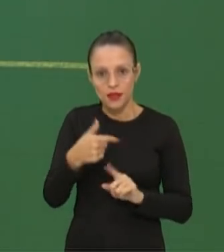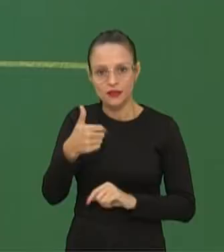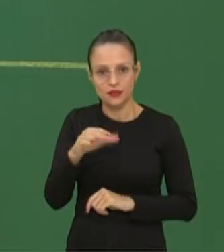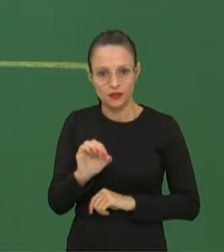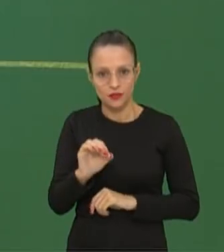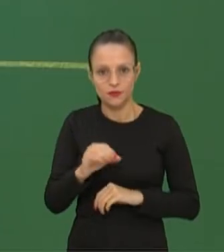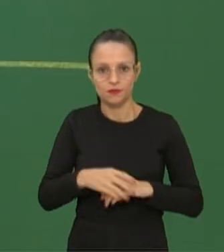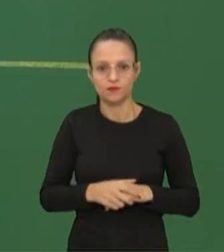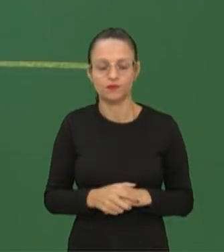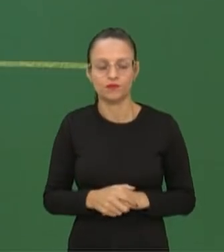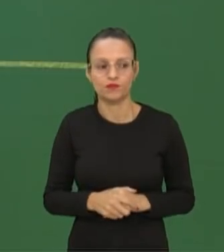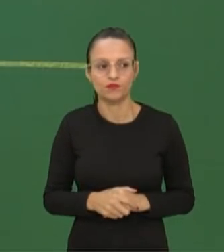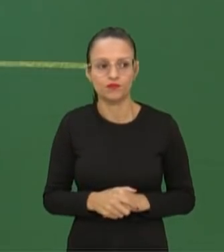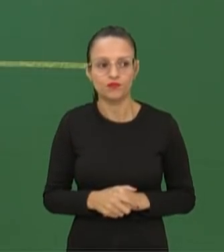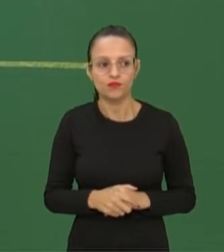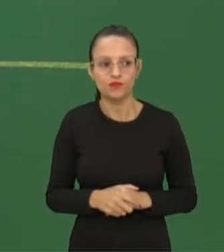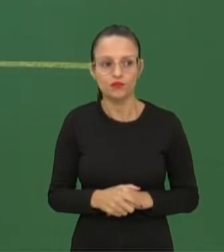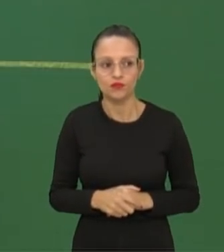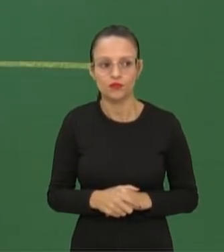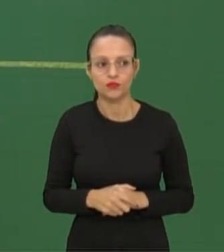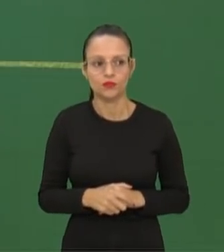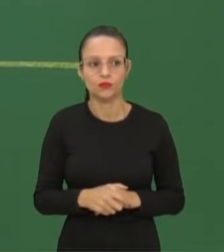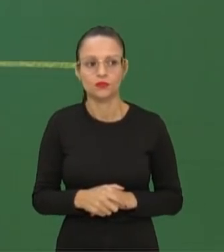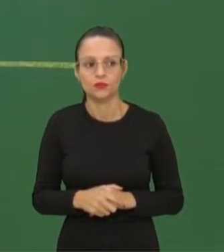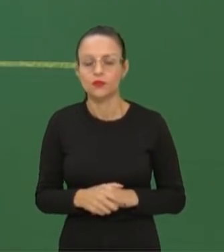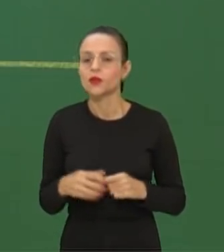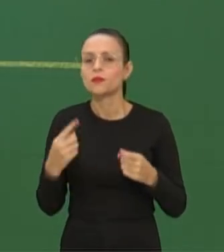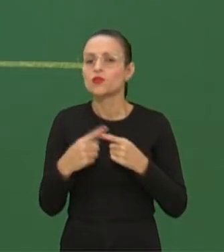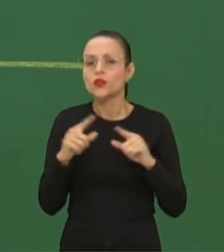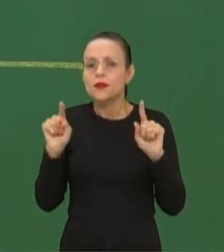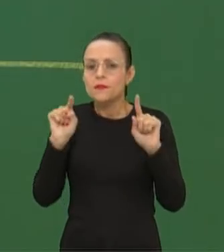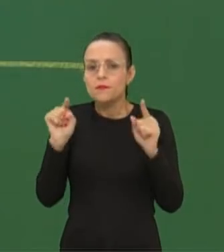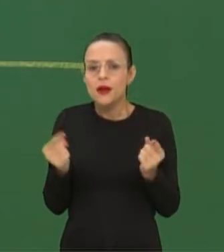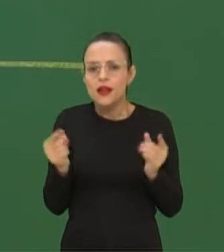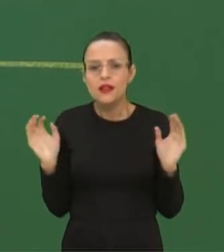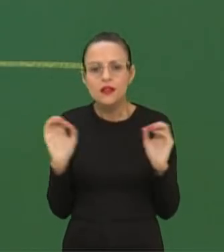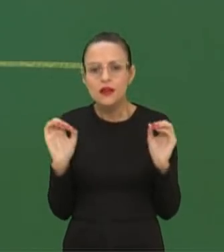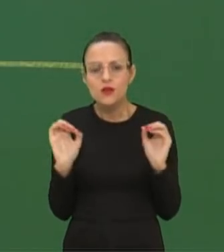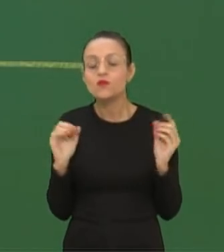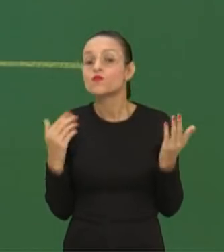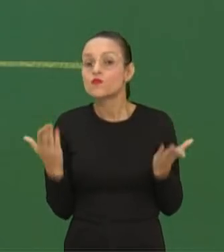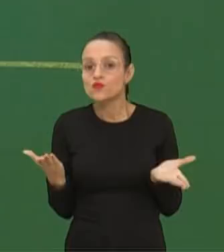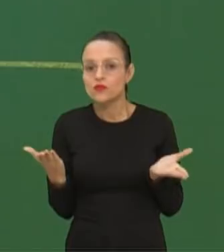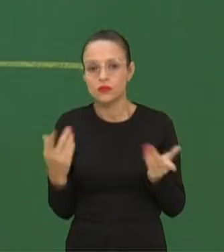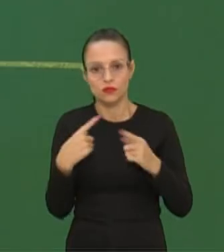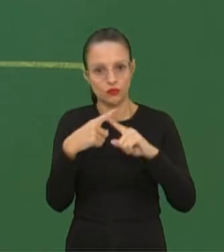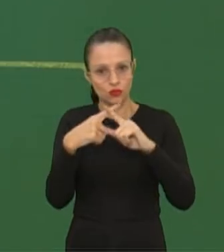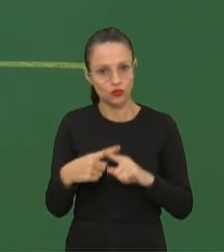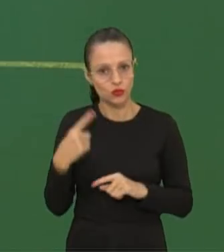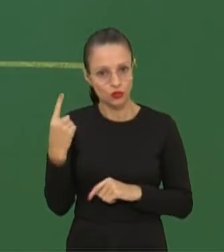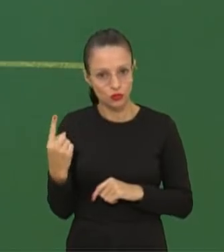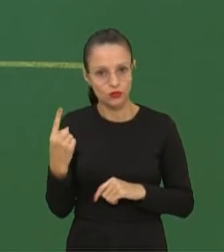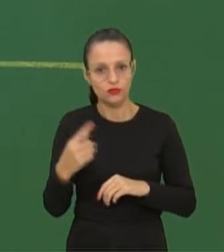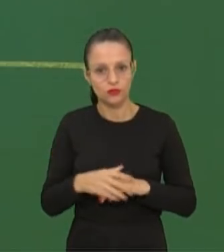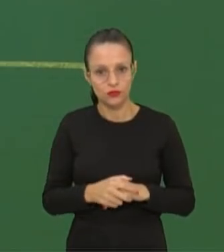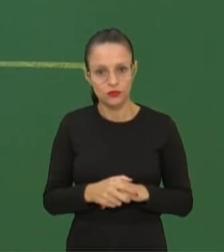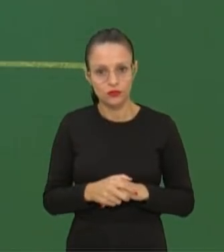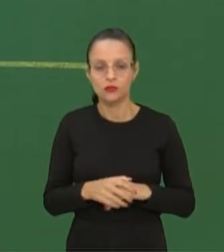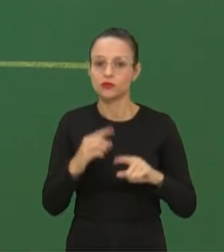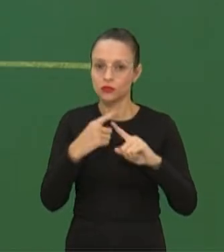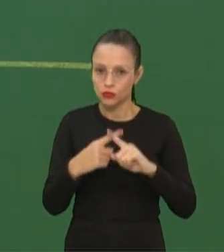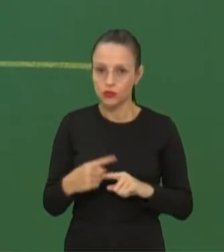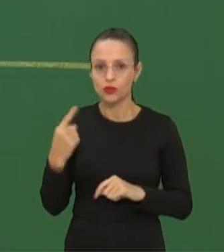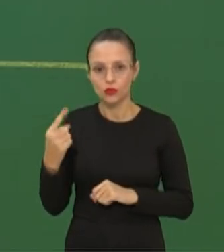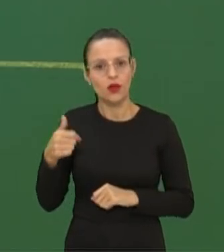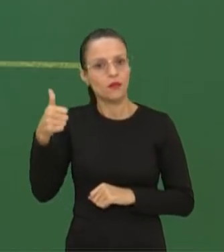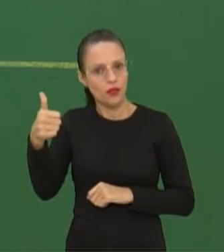2x mais 10. Professor, então por que você não pôs parênteses? Porque eu multipliquei por 1. Se eu multipliquei por 1,